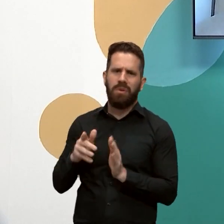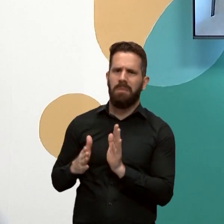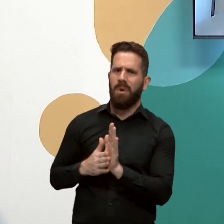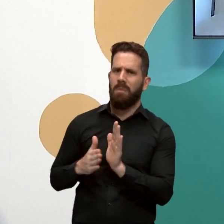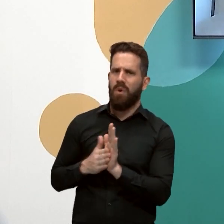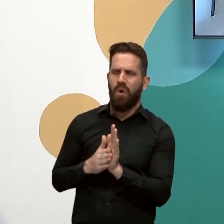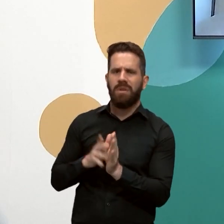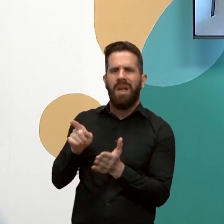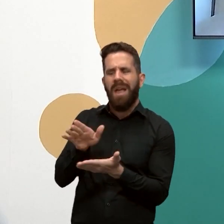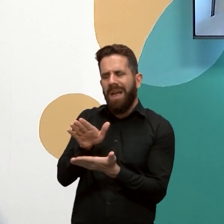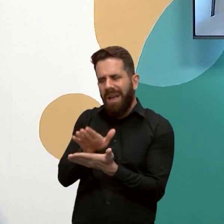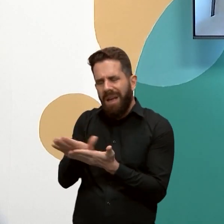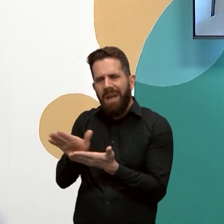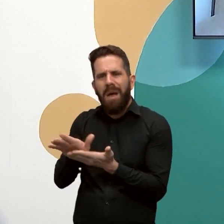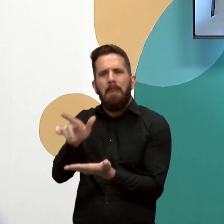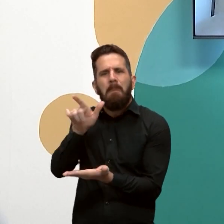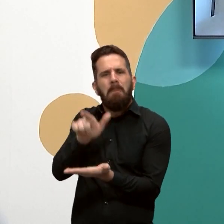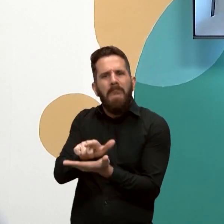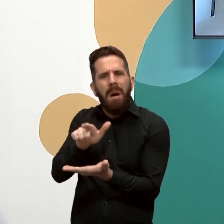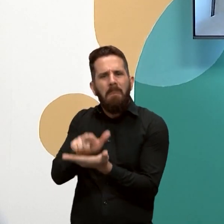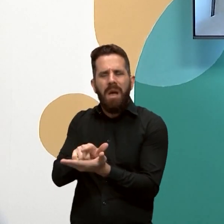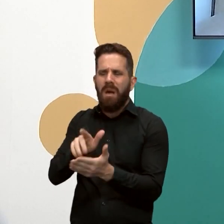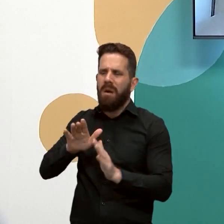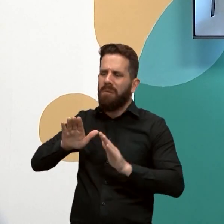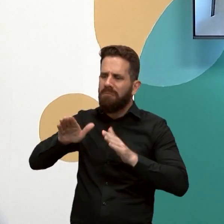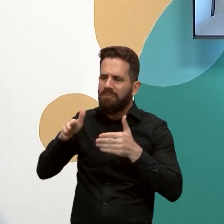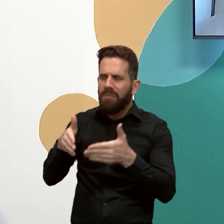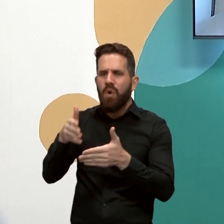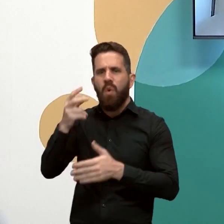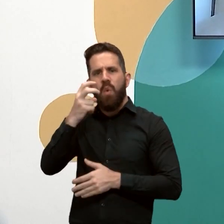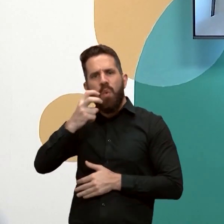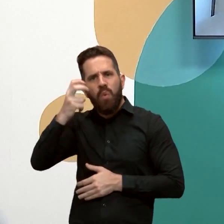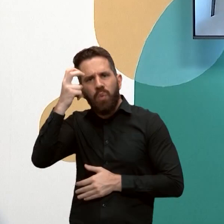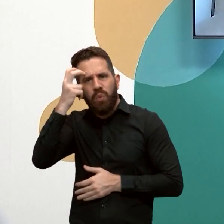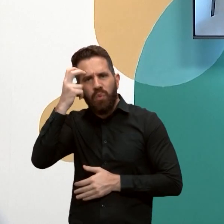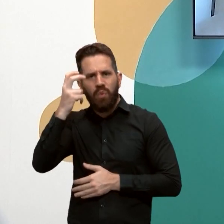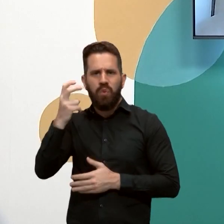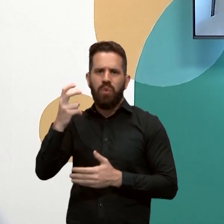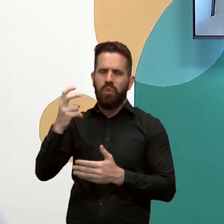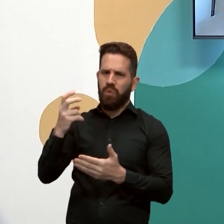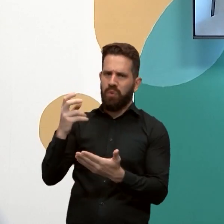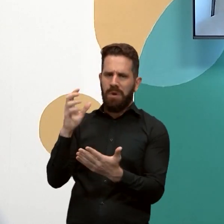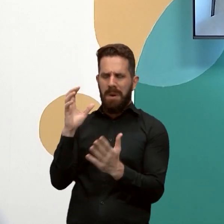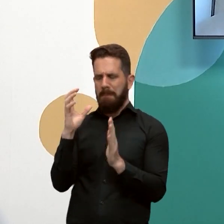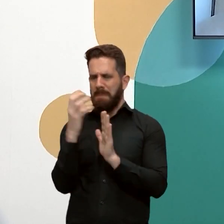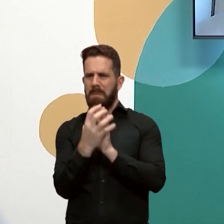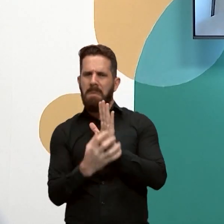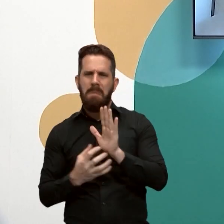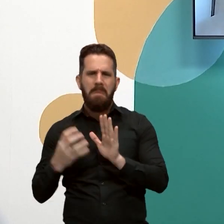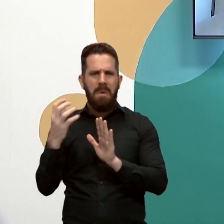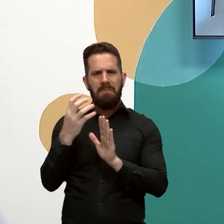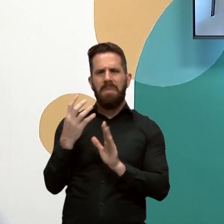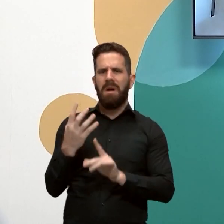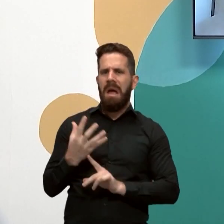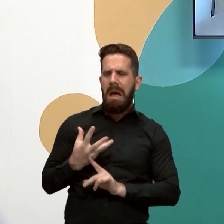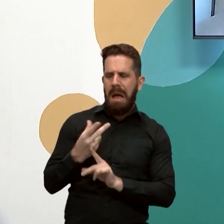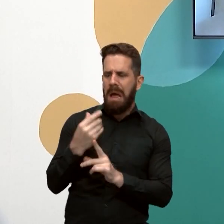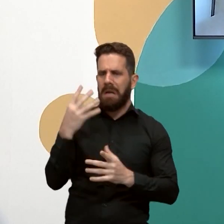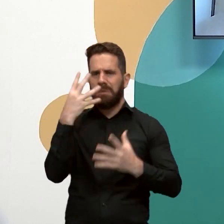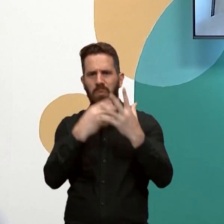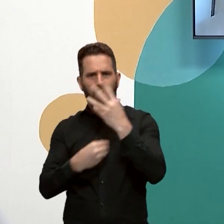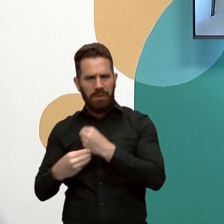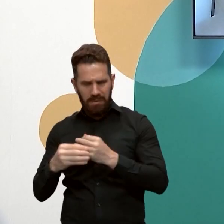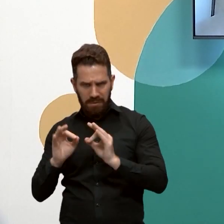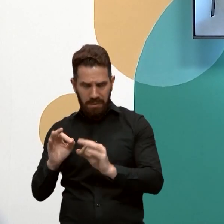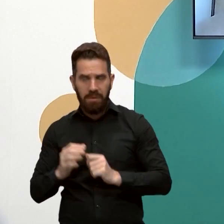revista voltada para a cultura, extremamente bonita, e a gente, ao longo do tempo,